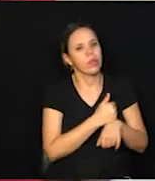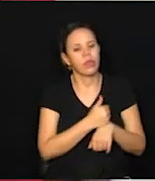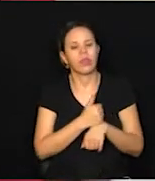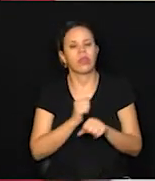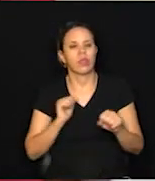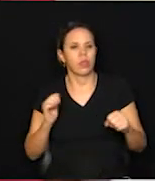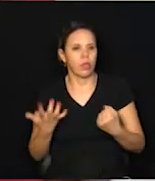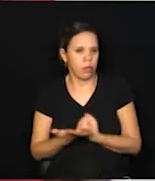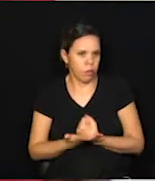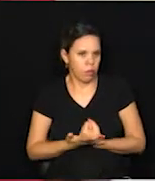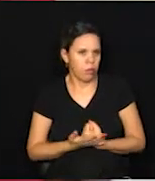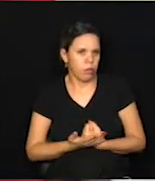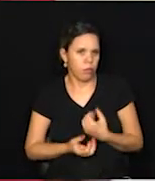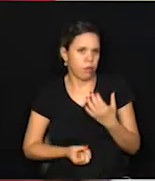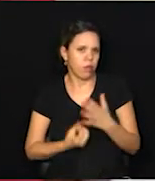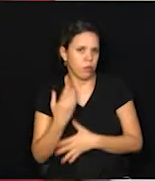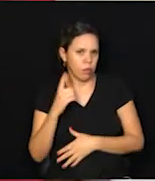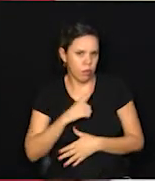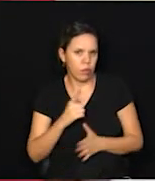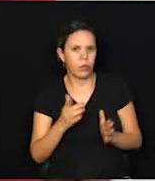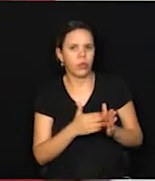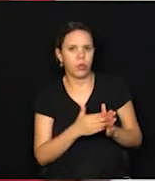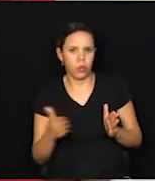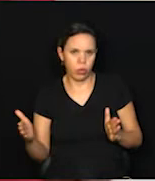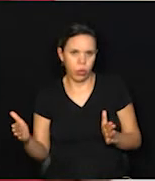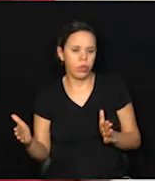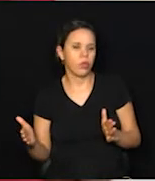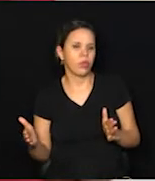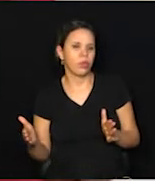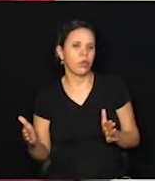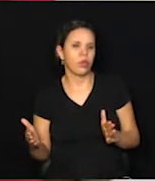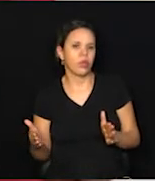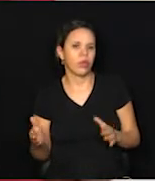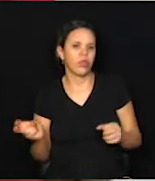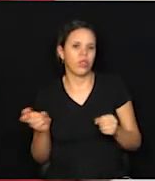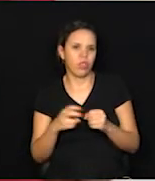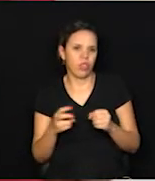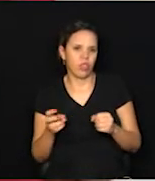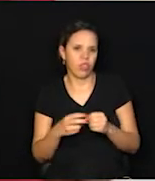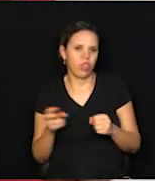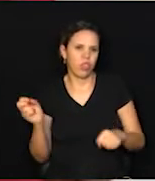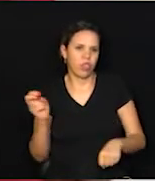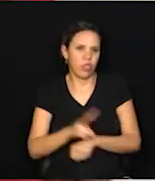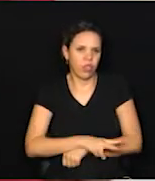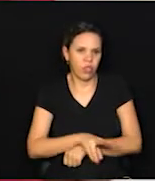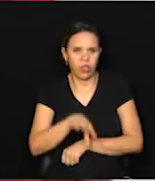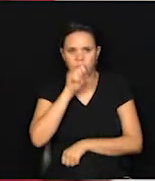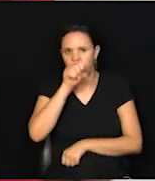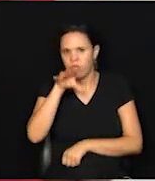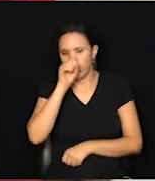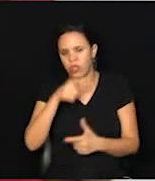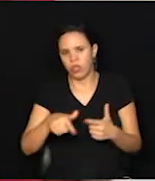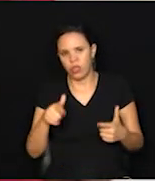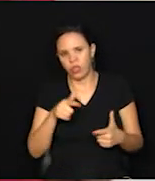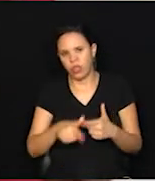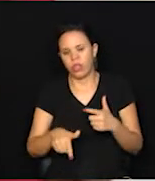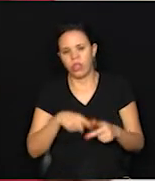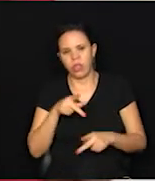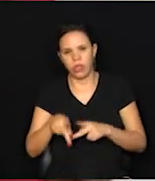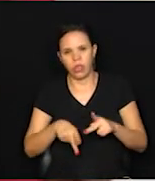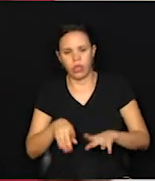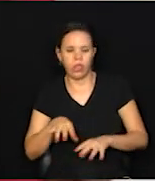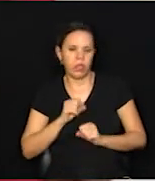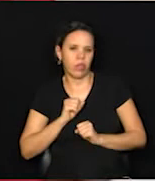COVID-19, havia o período de sazonalidade das infecções respiratórias e que essa sazonalidade